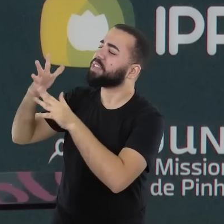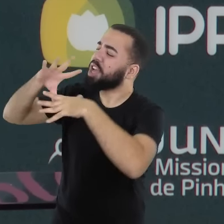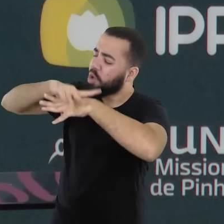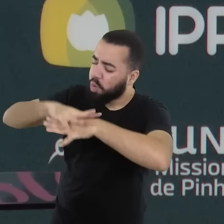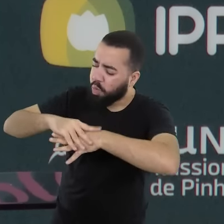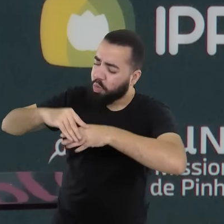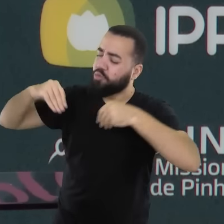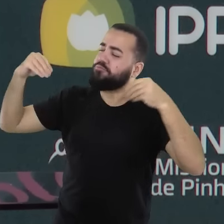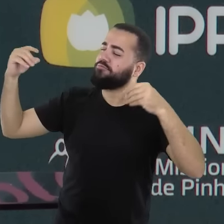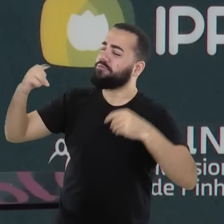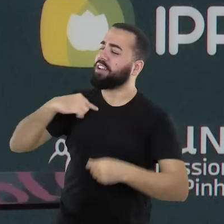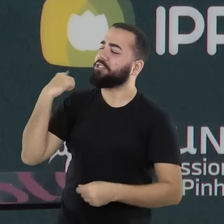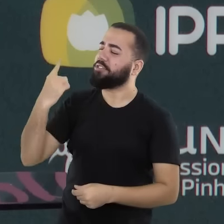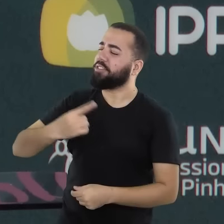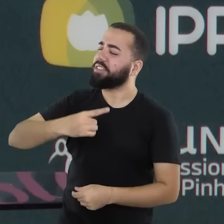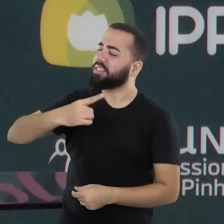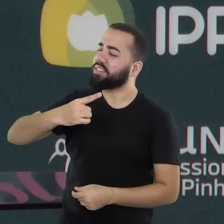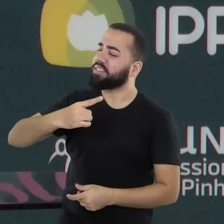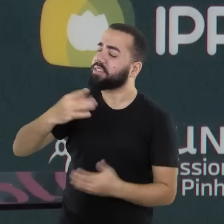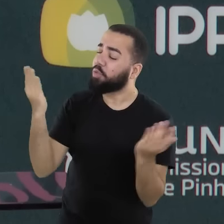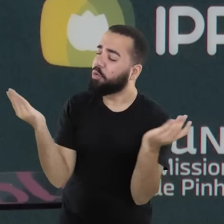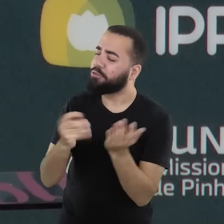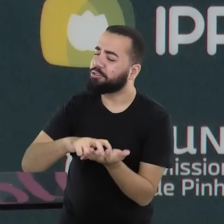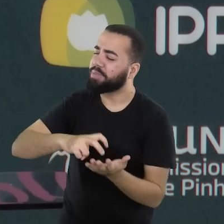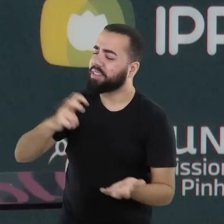Sara-nos nessa manhã, manda cura para a tua igreja.